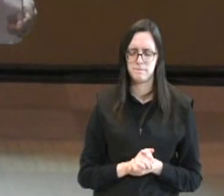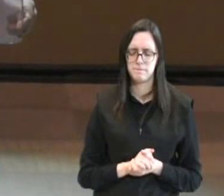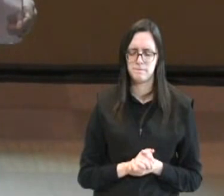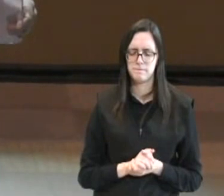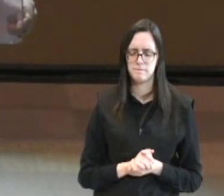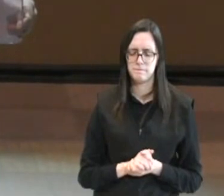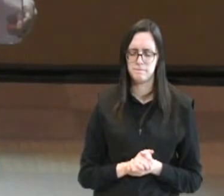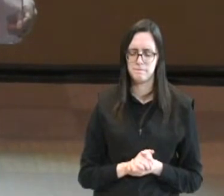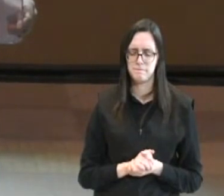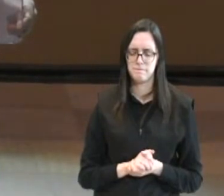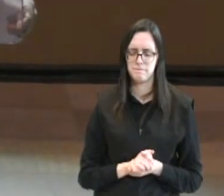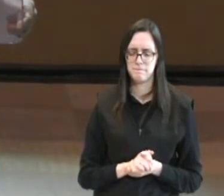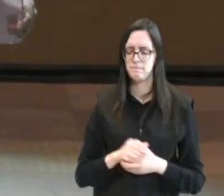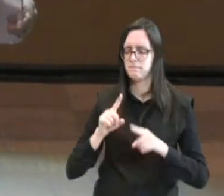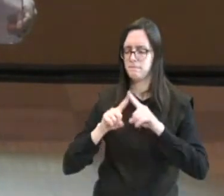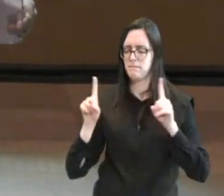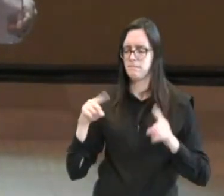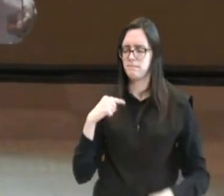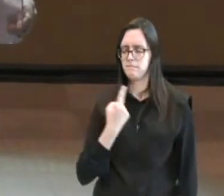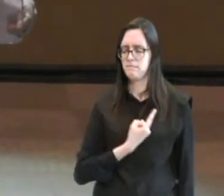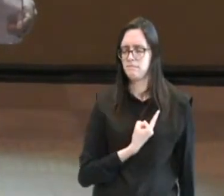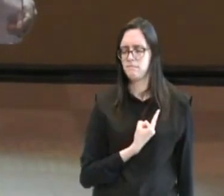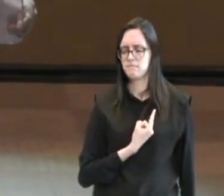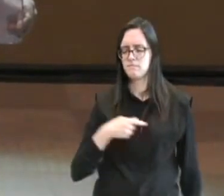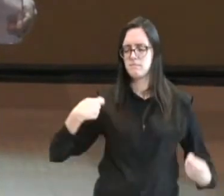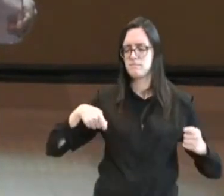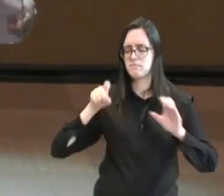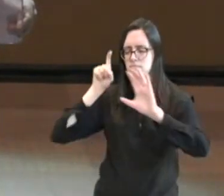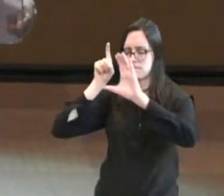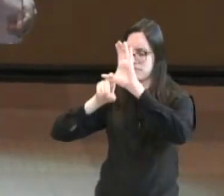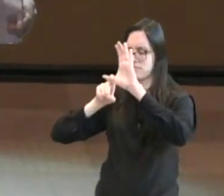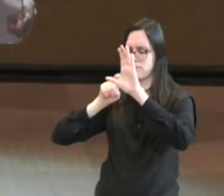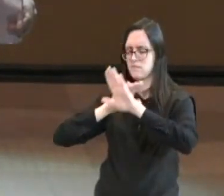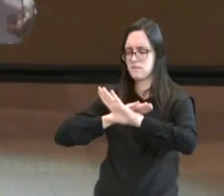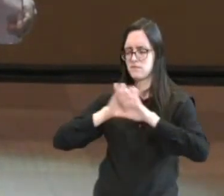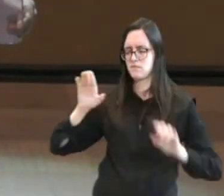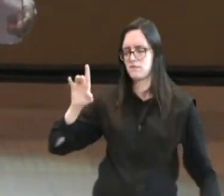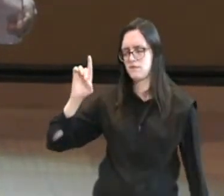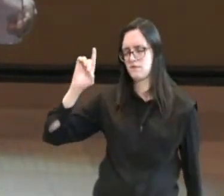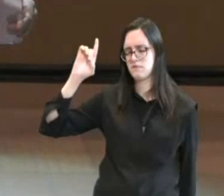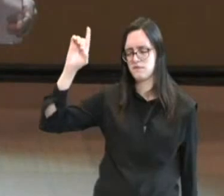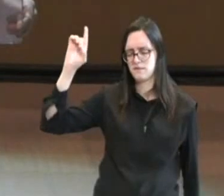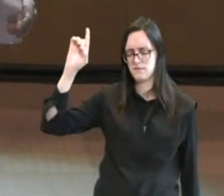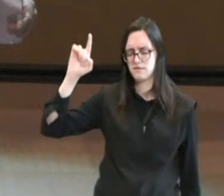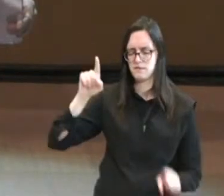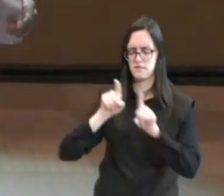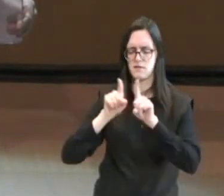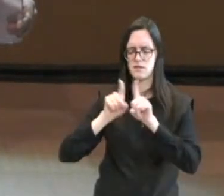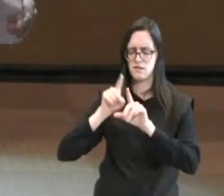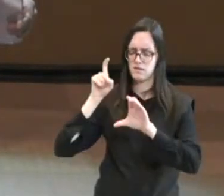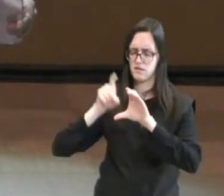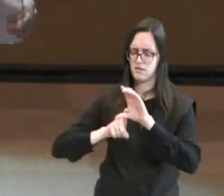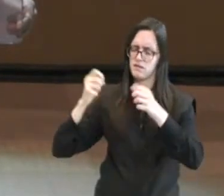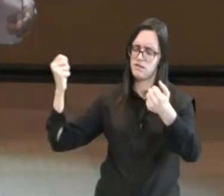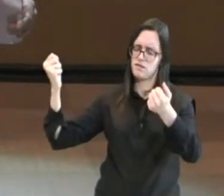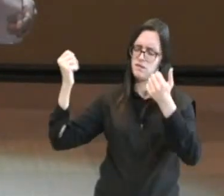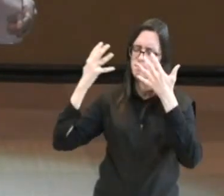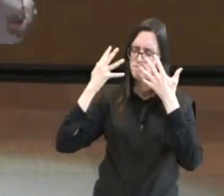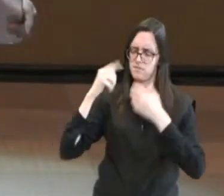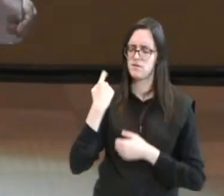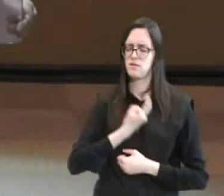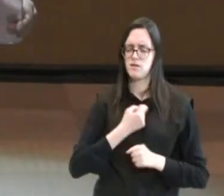depender só do Senhor. E dependemos da Tua bênção, Pai, para